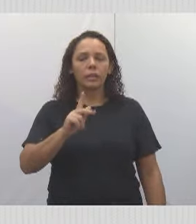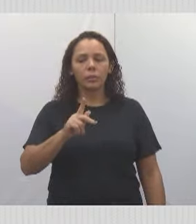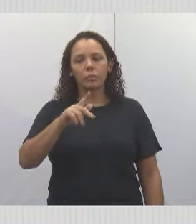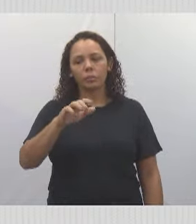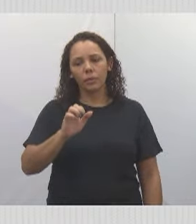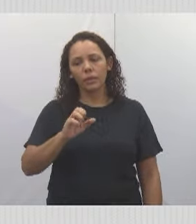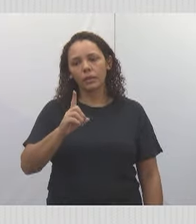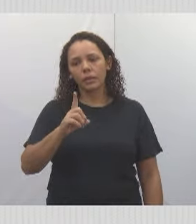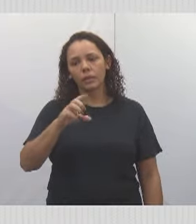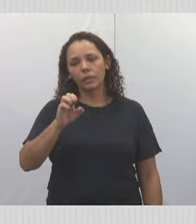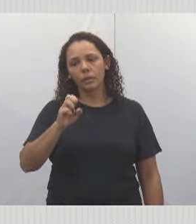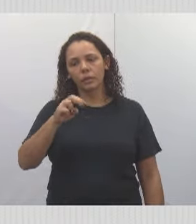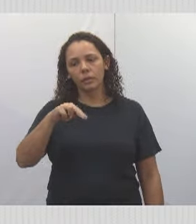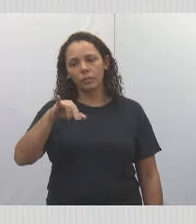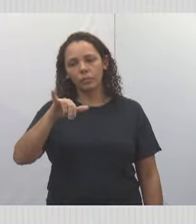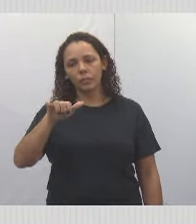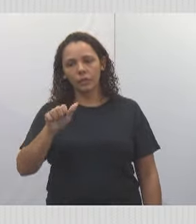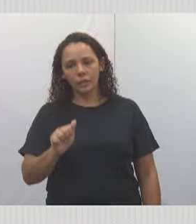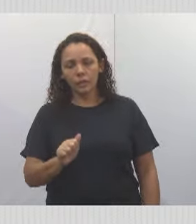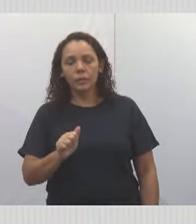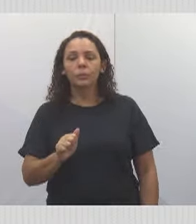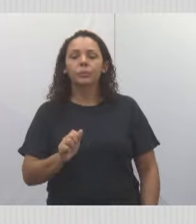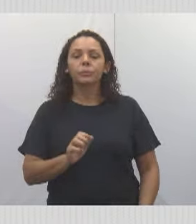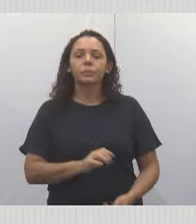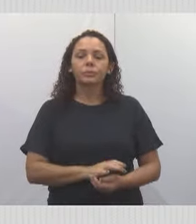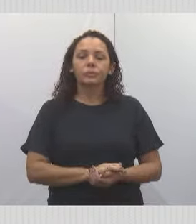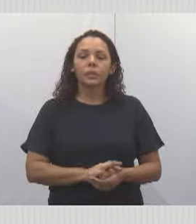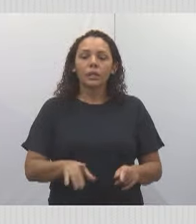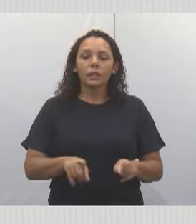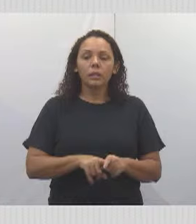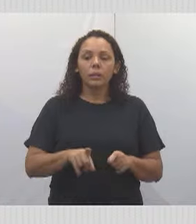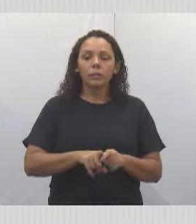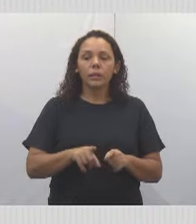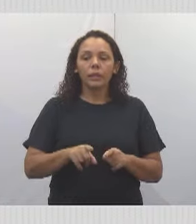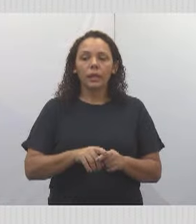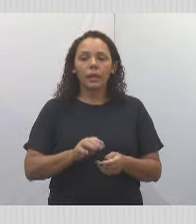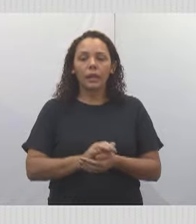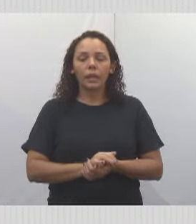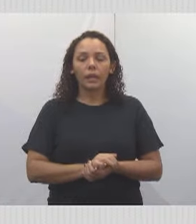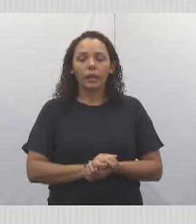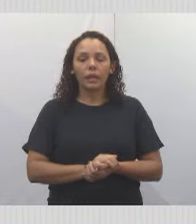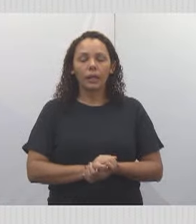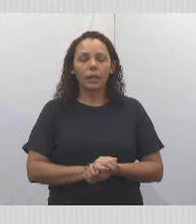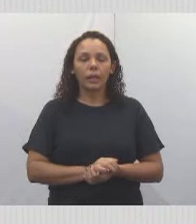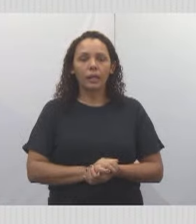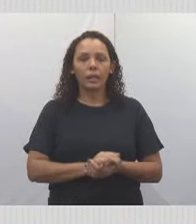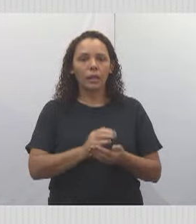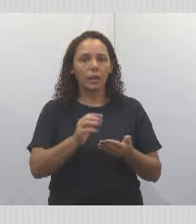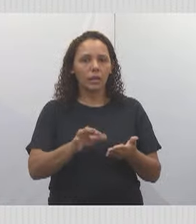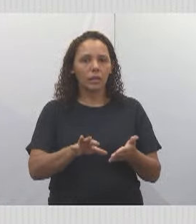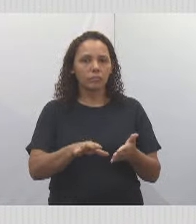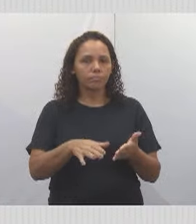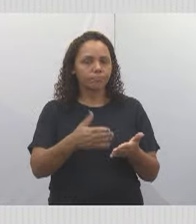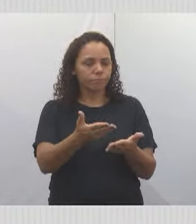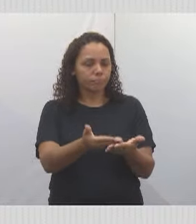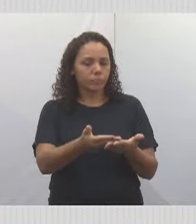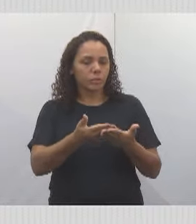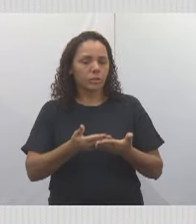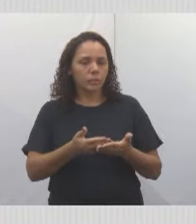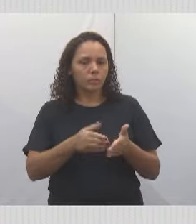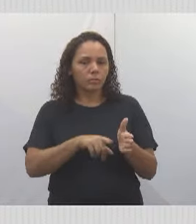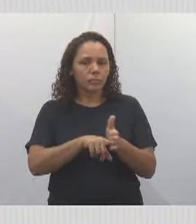Ainda na vigilância de zoonoses, atividades como amostras recolhidas, encaminhadas para vigilância de raiva,